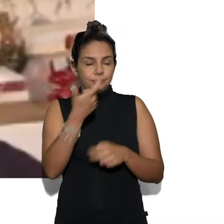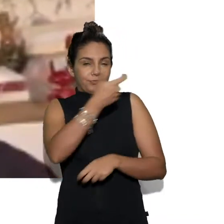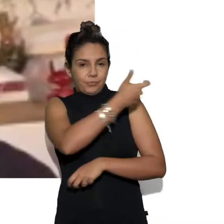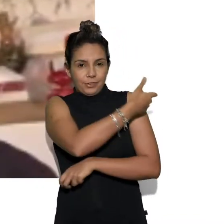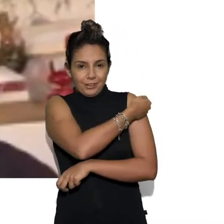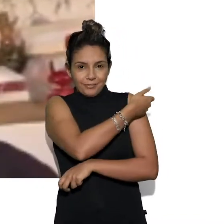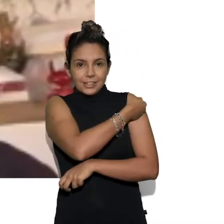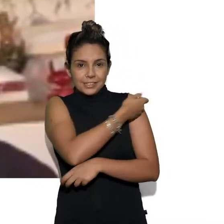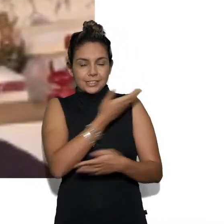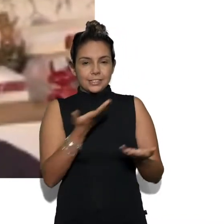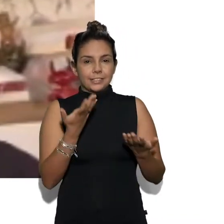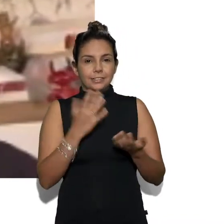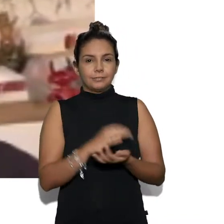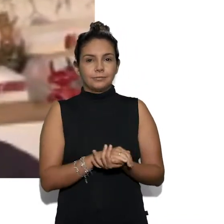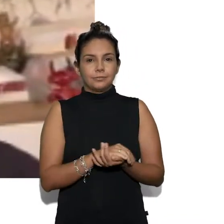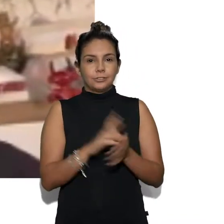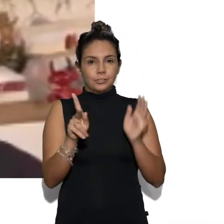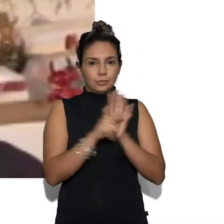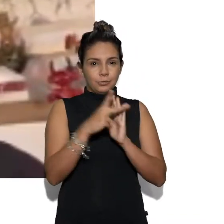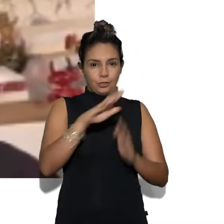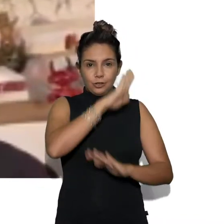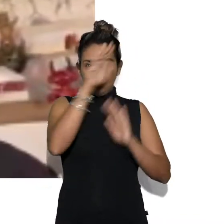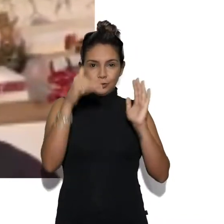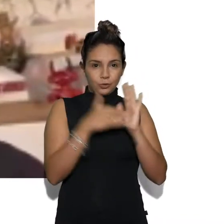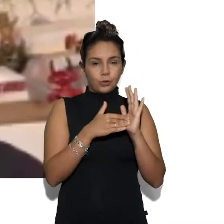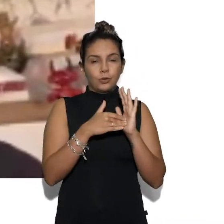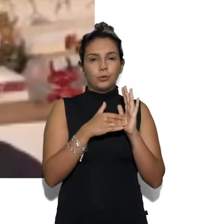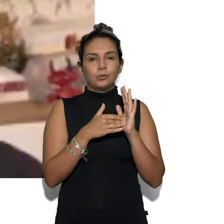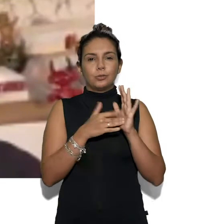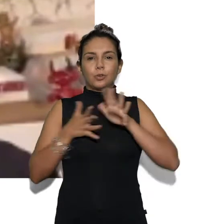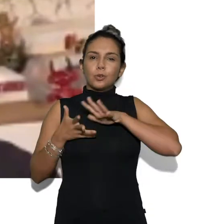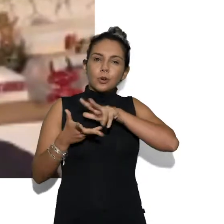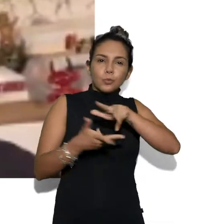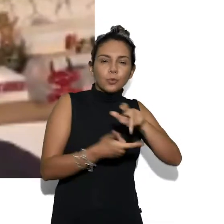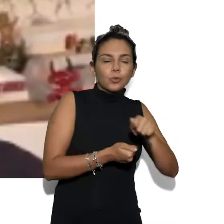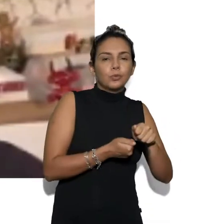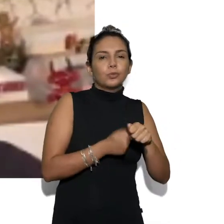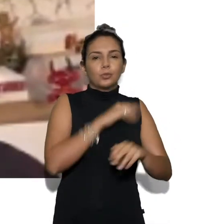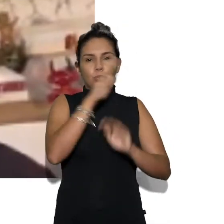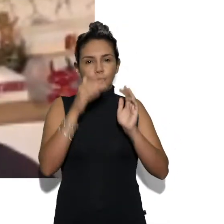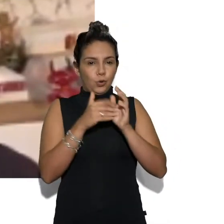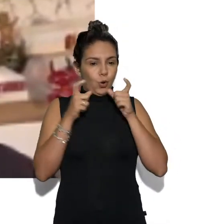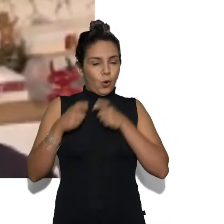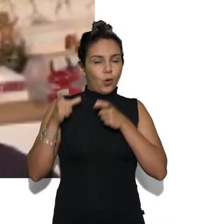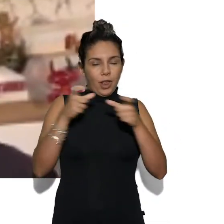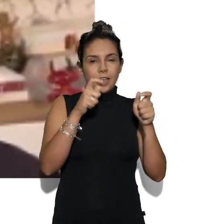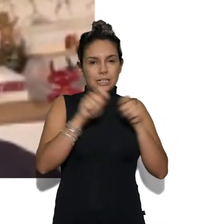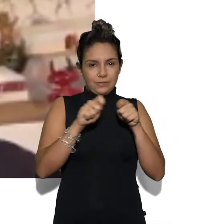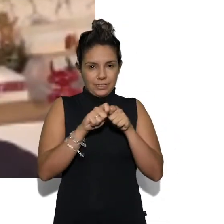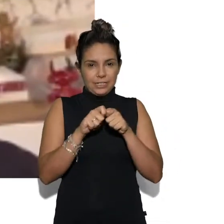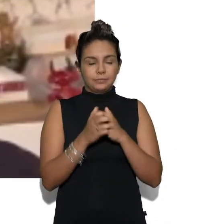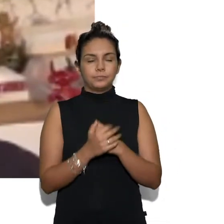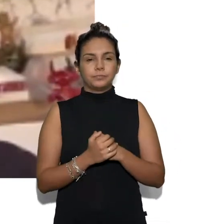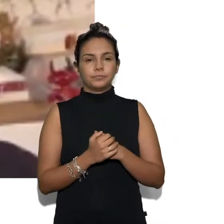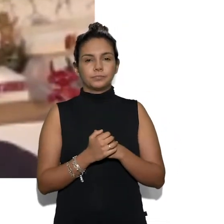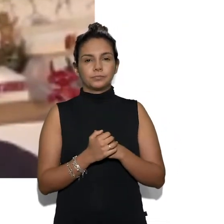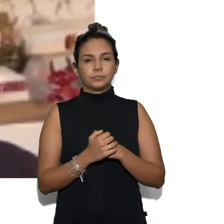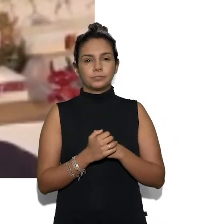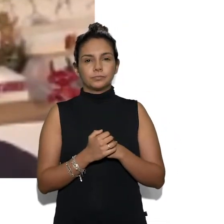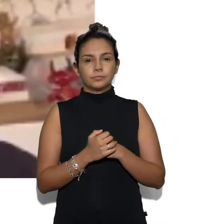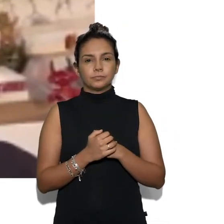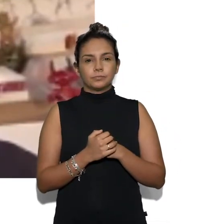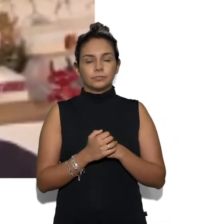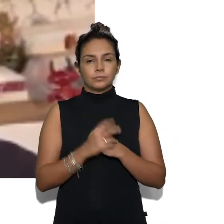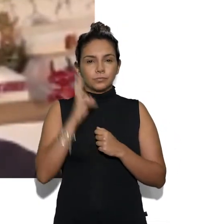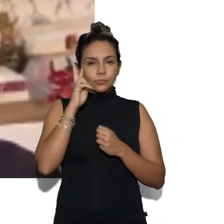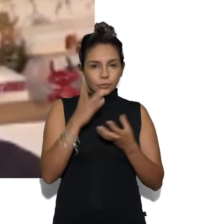ser património de todos os países do mundo e deviam estar em produção em todos os lugares que se pudessem produzir. Por isso, isto tem que